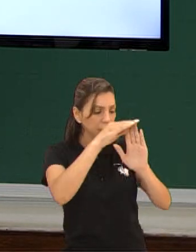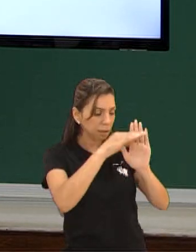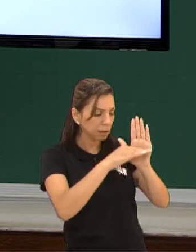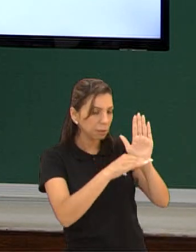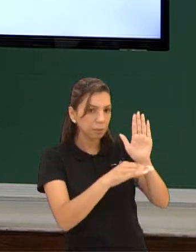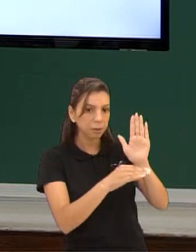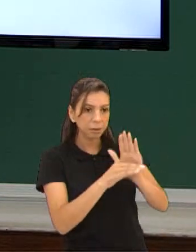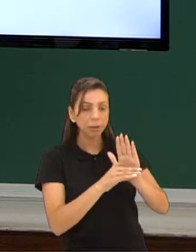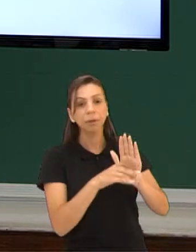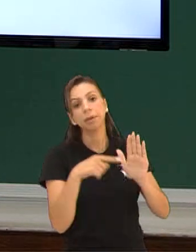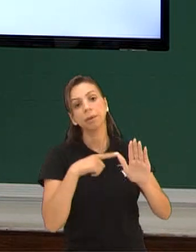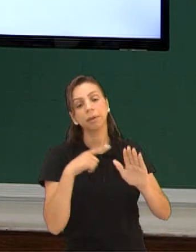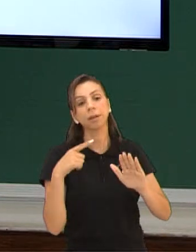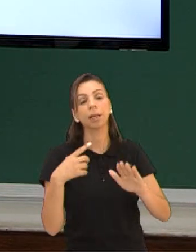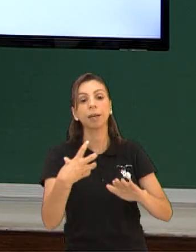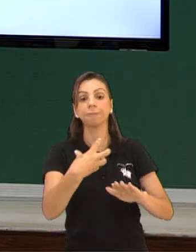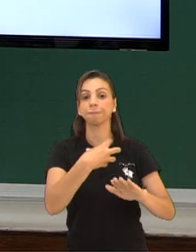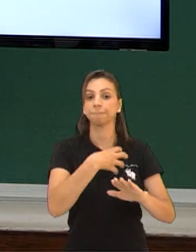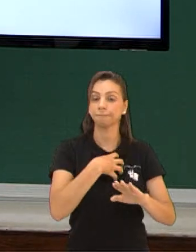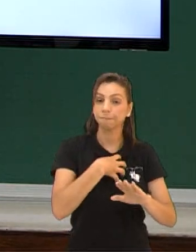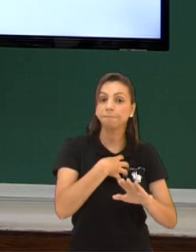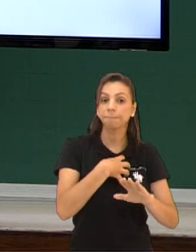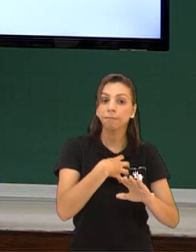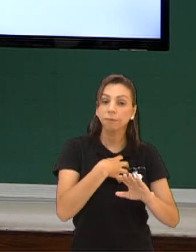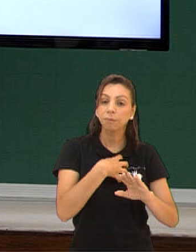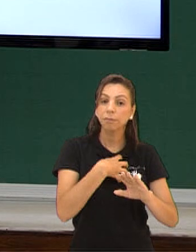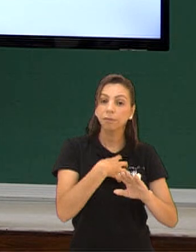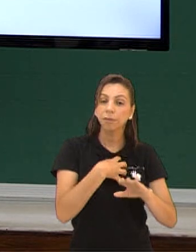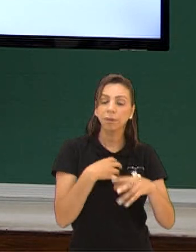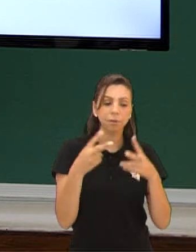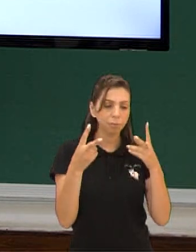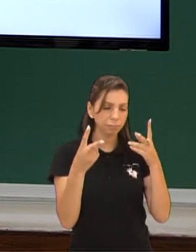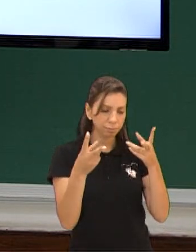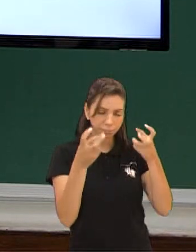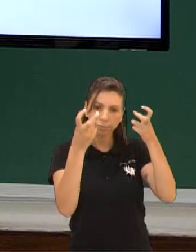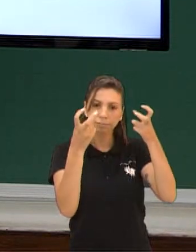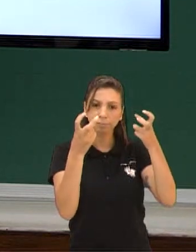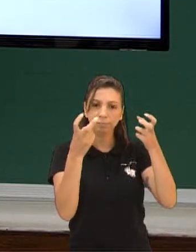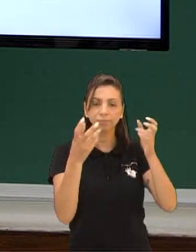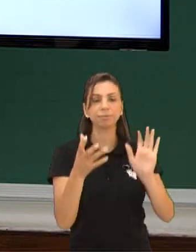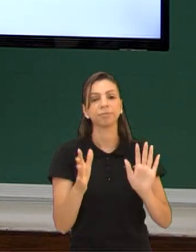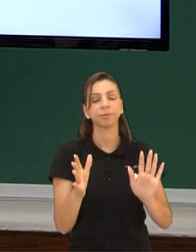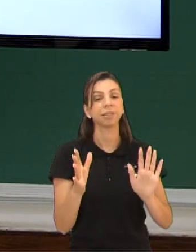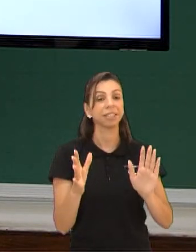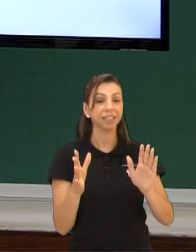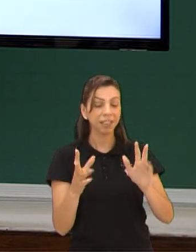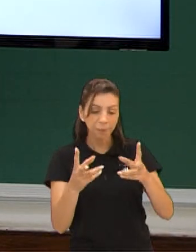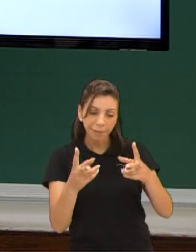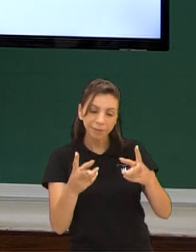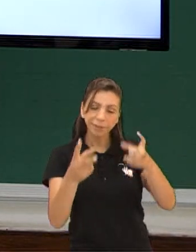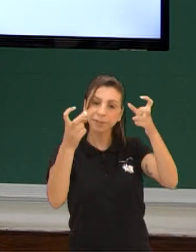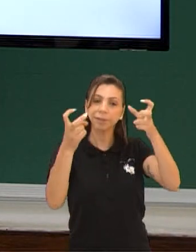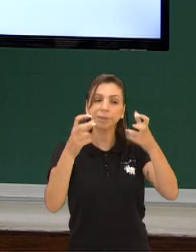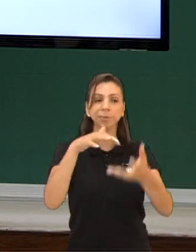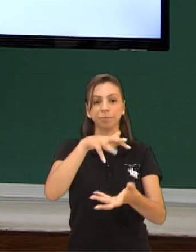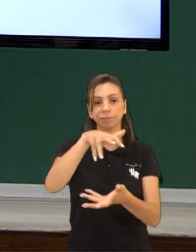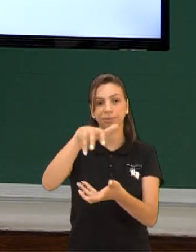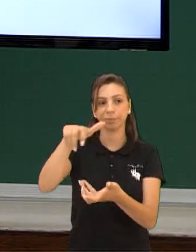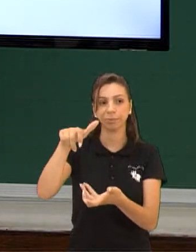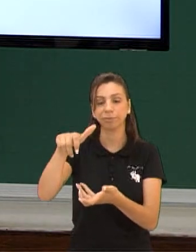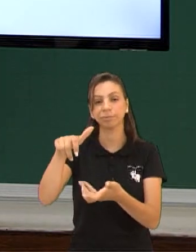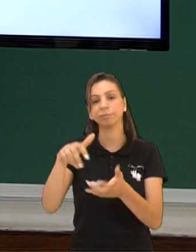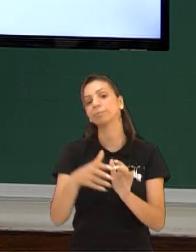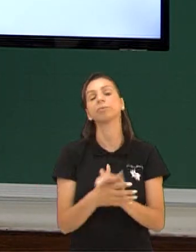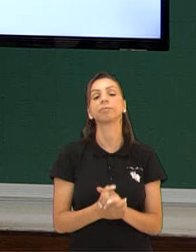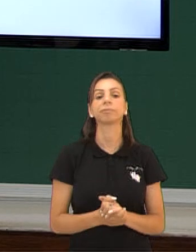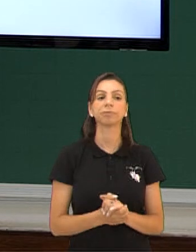a sensibilidade como uma das percepções, aquilo que nos permite perceber o mundo. Então, como